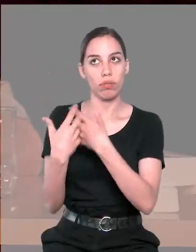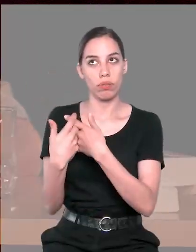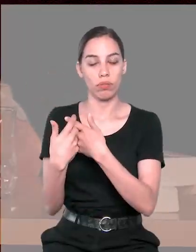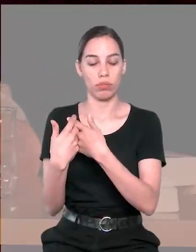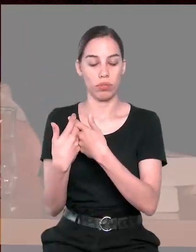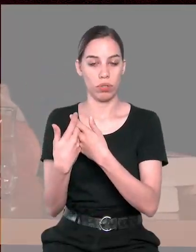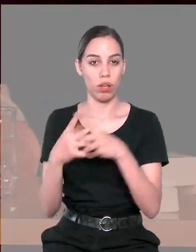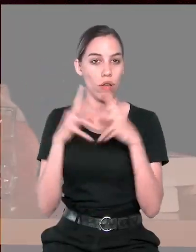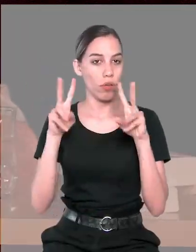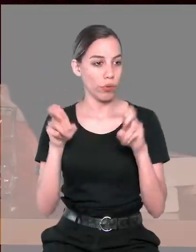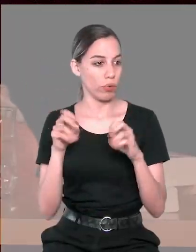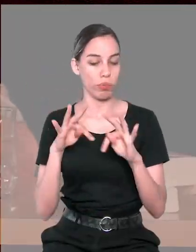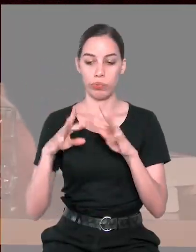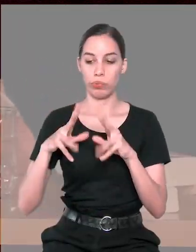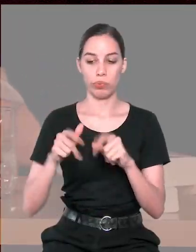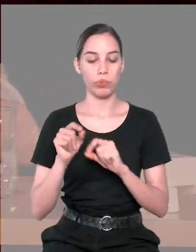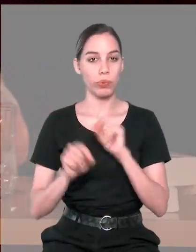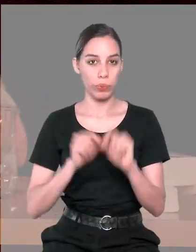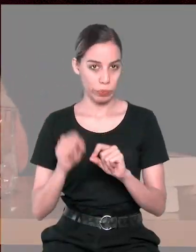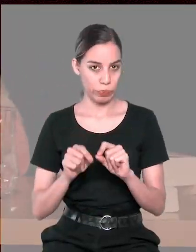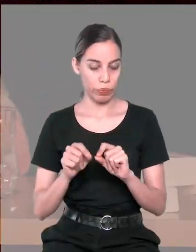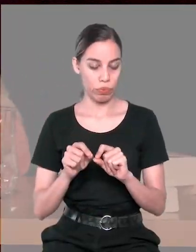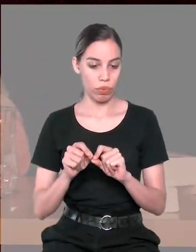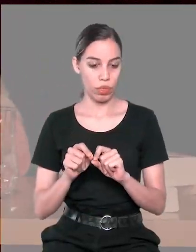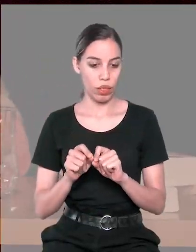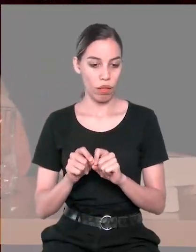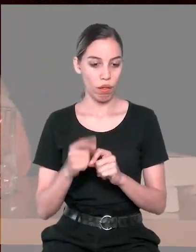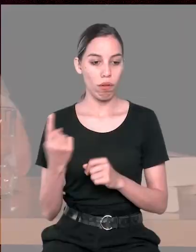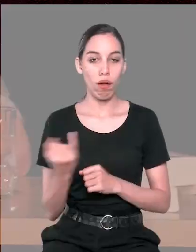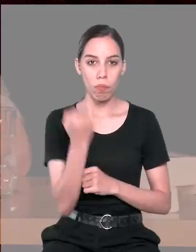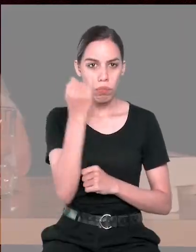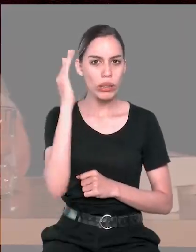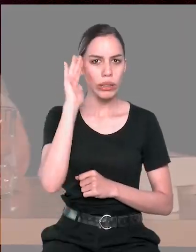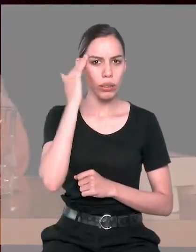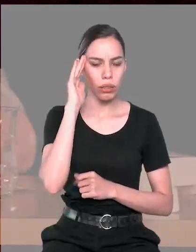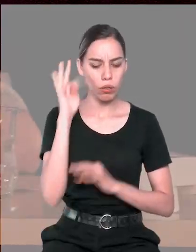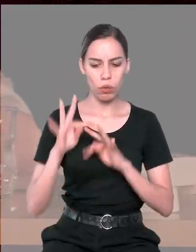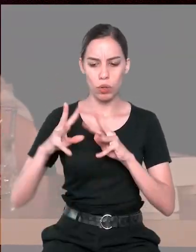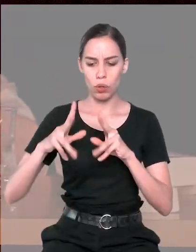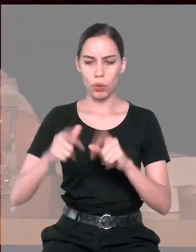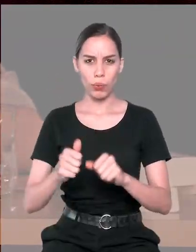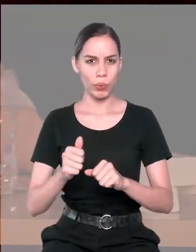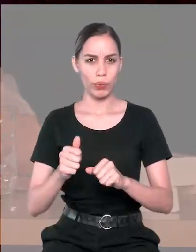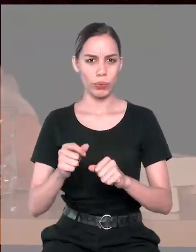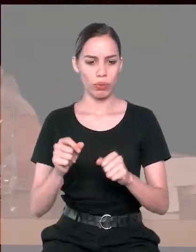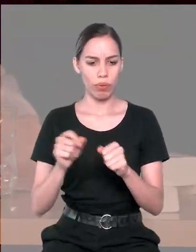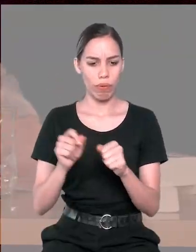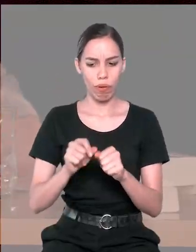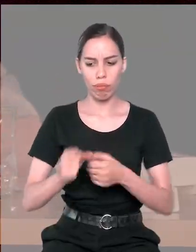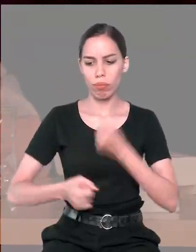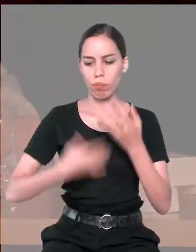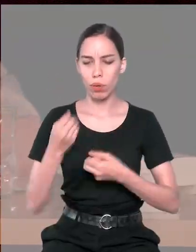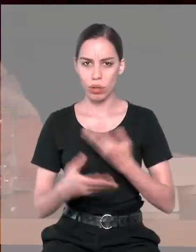refletir. Sobretudo, para o Valéry, era fundamental entender tudo que estava implicado no ato de